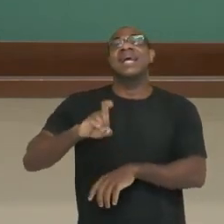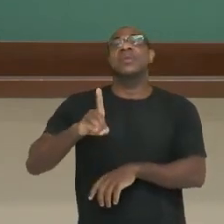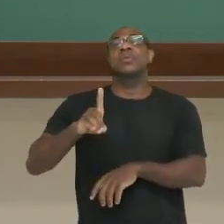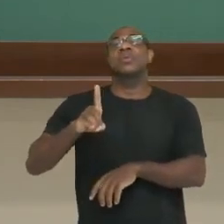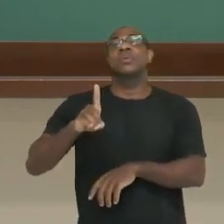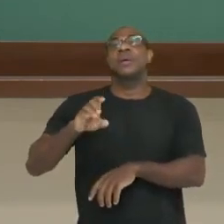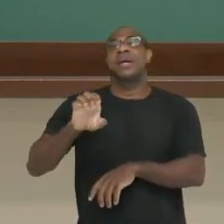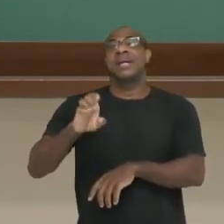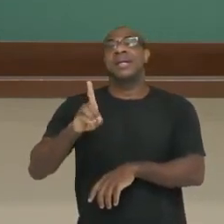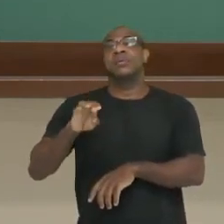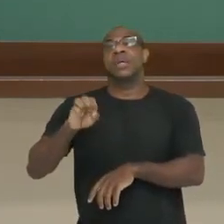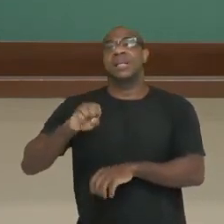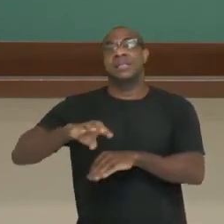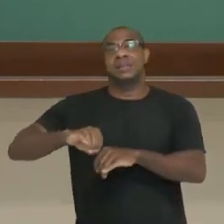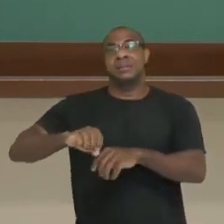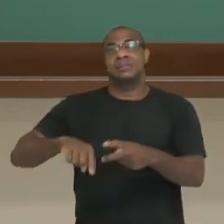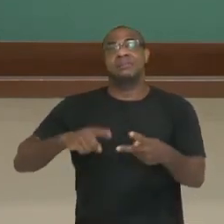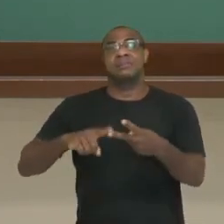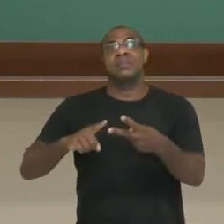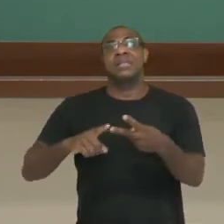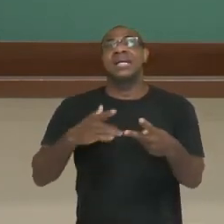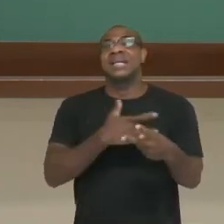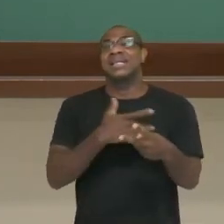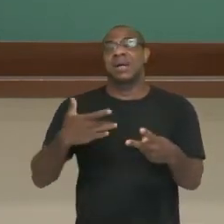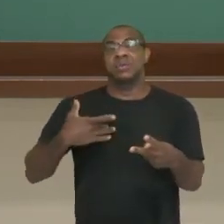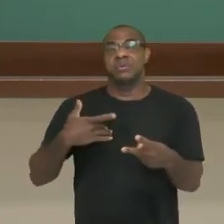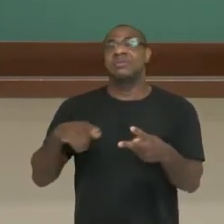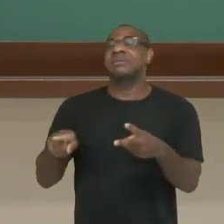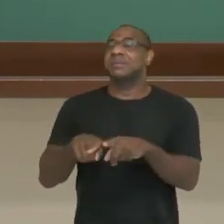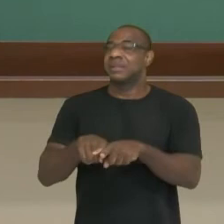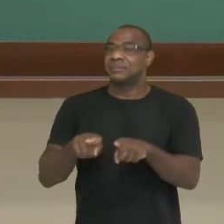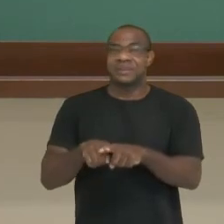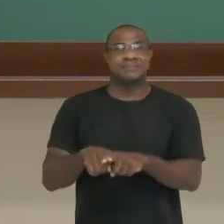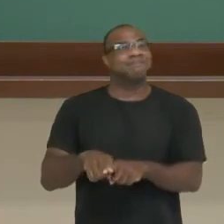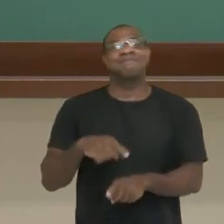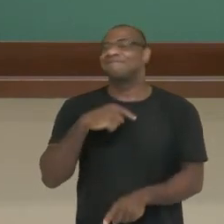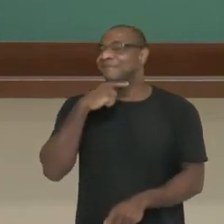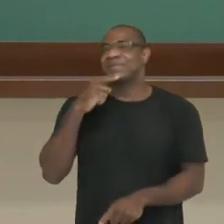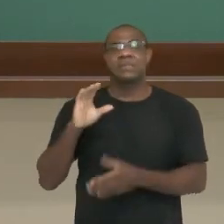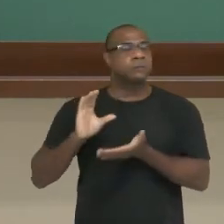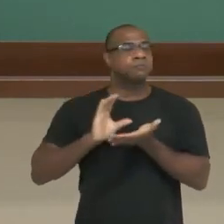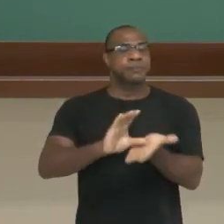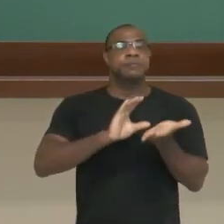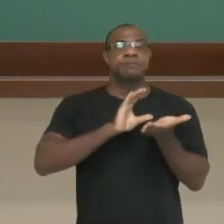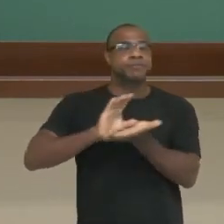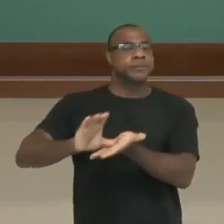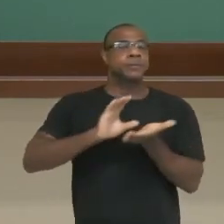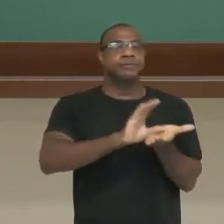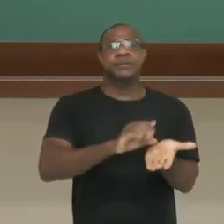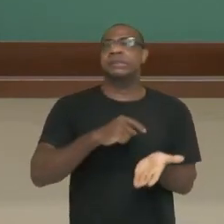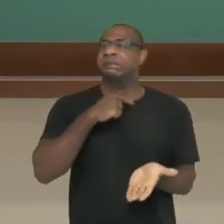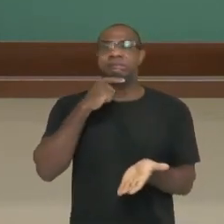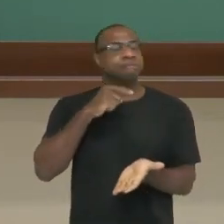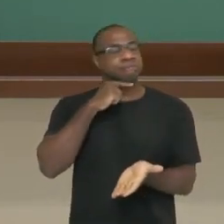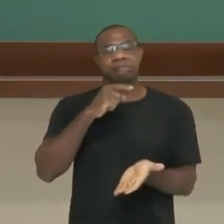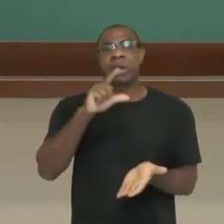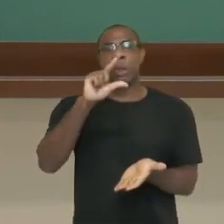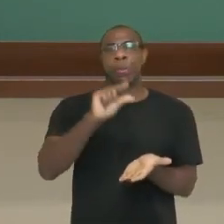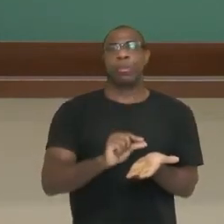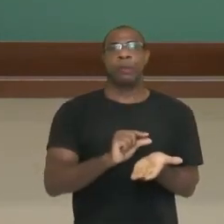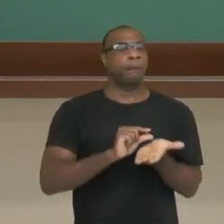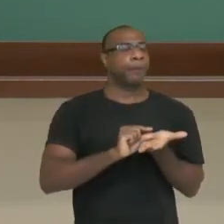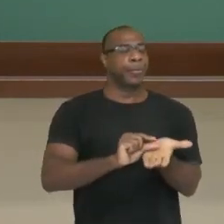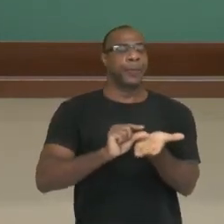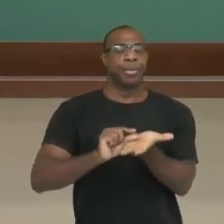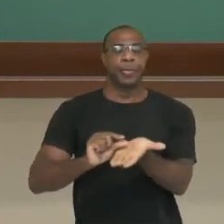reverteu grande volume de dinheiro para obras de infraestrutura, para empresas estatais, porém baixos investimentos